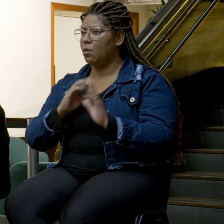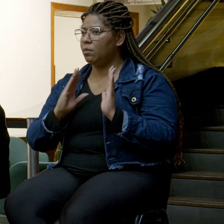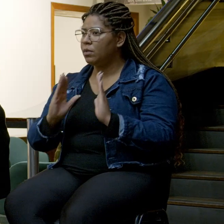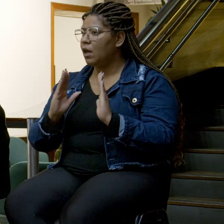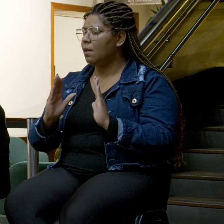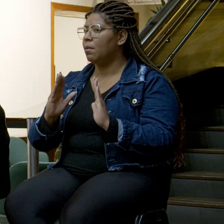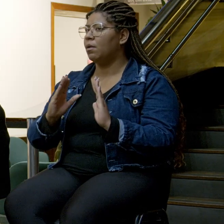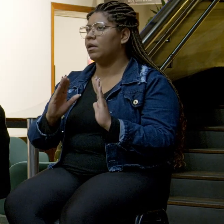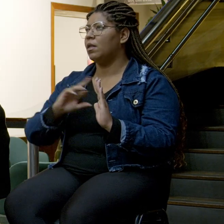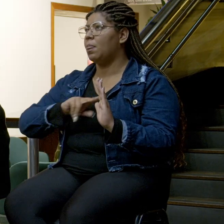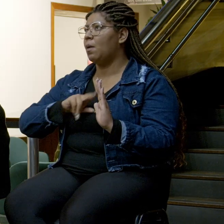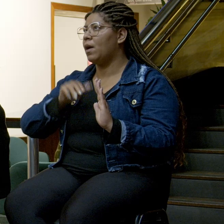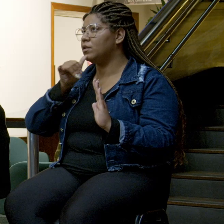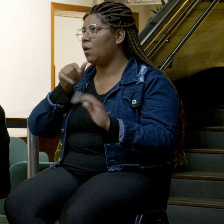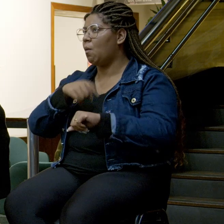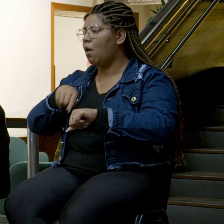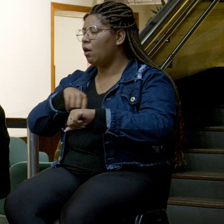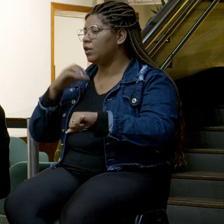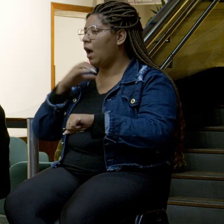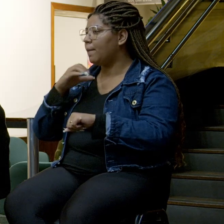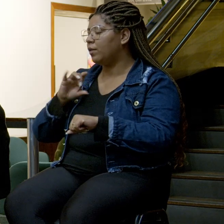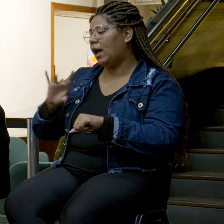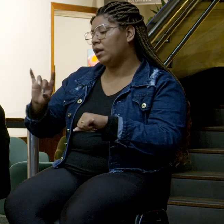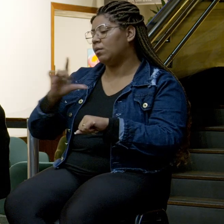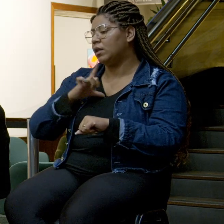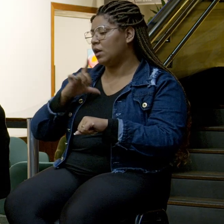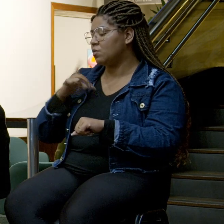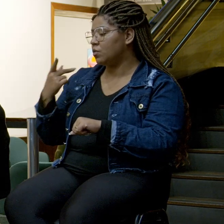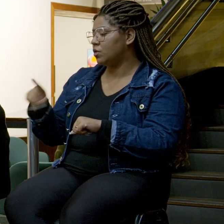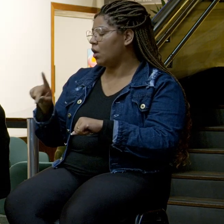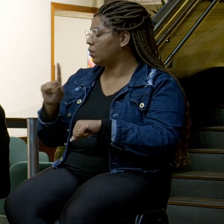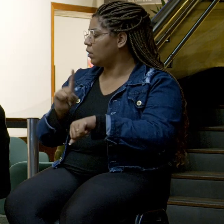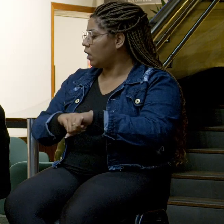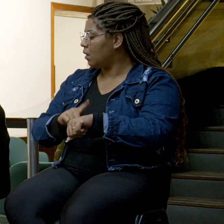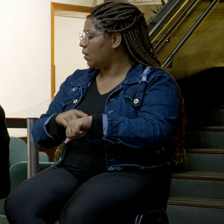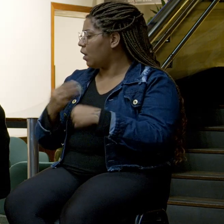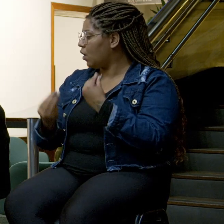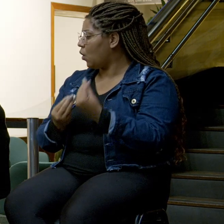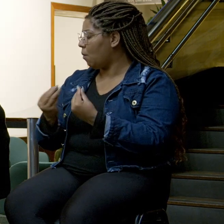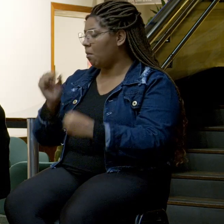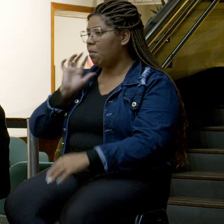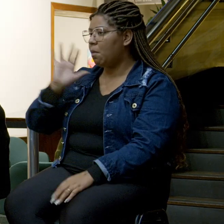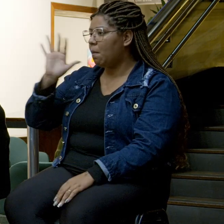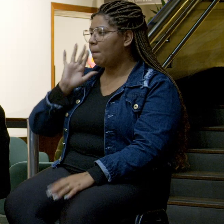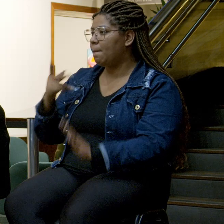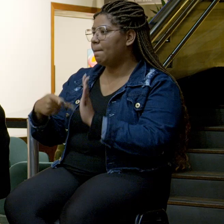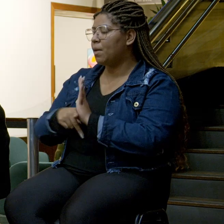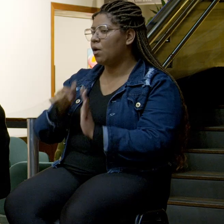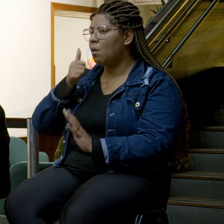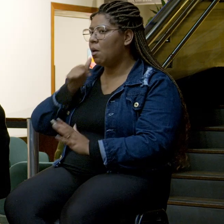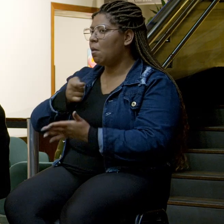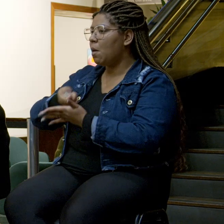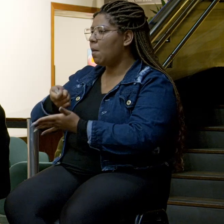uma antropófaga e ela é uma estrangeira, né? Uma construção de imaginário de subjetividade feminina habita